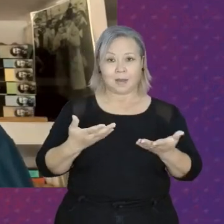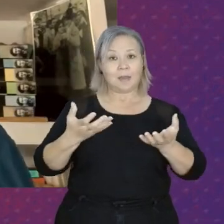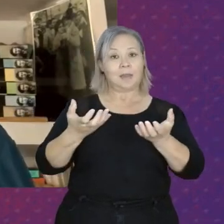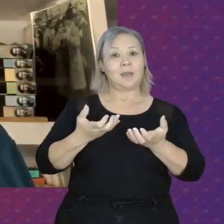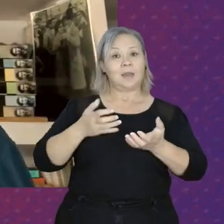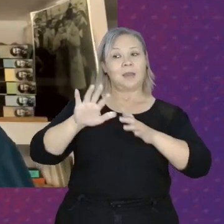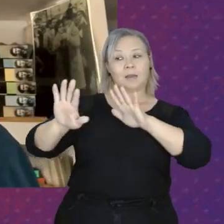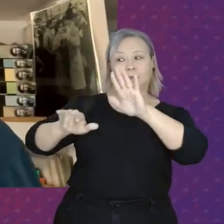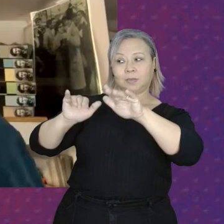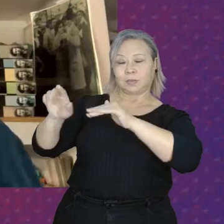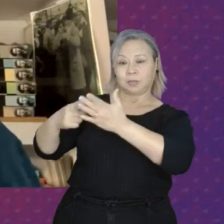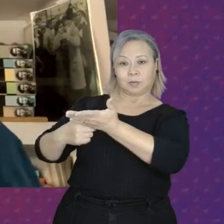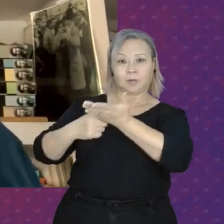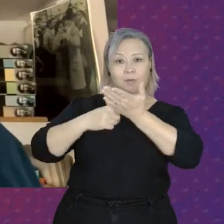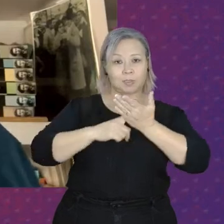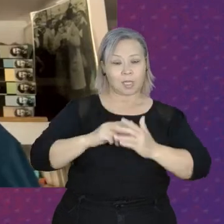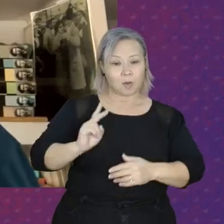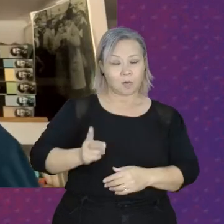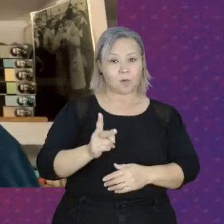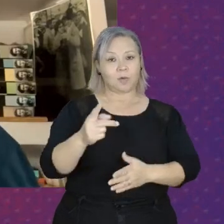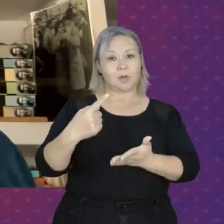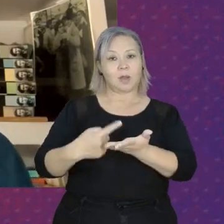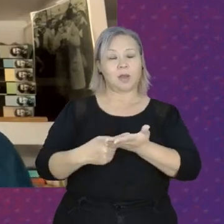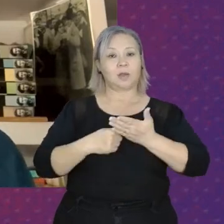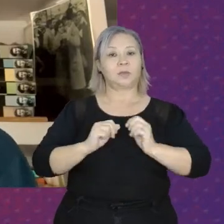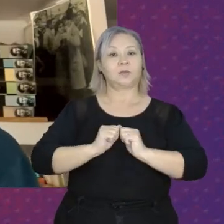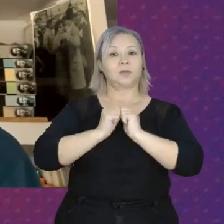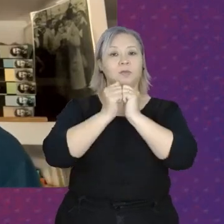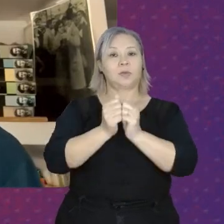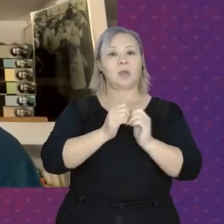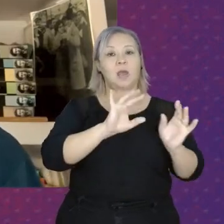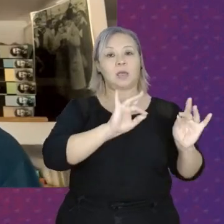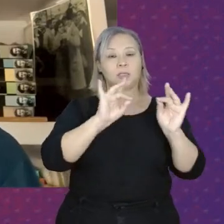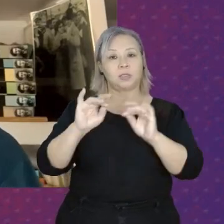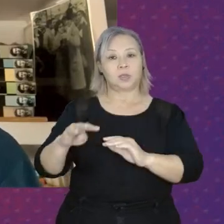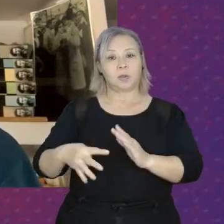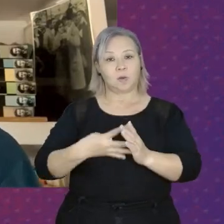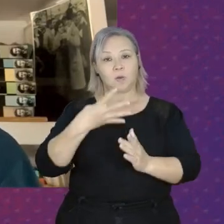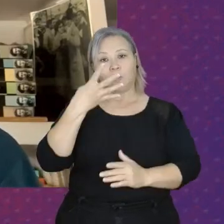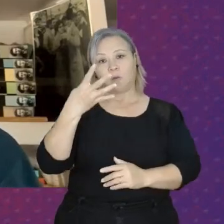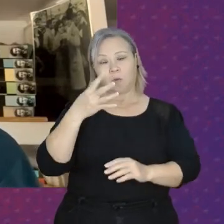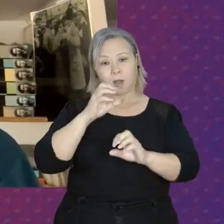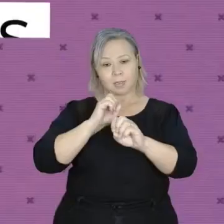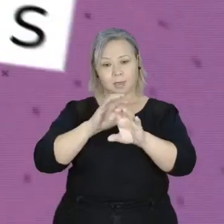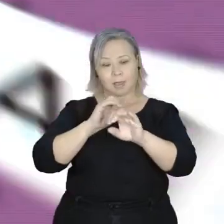convidar vocês para continuar conosco assistindo essa quarta aula que vem por aí.